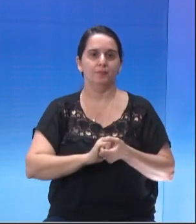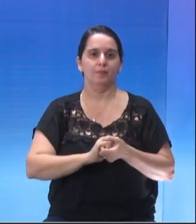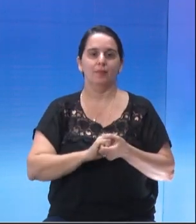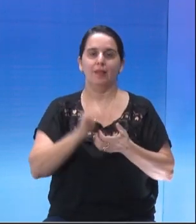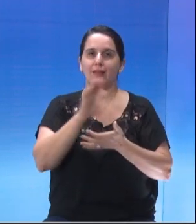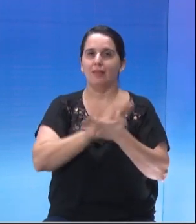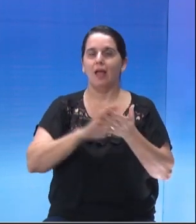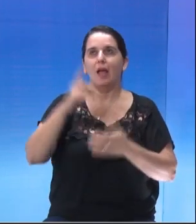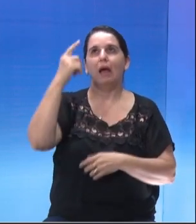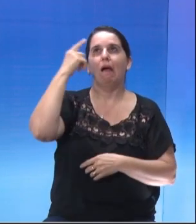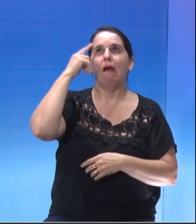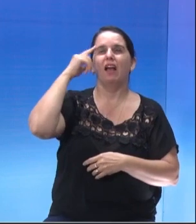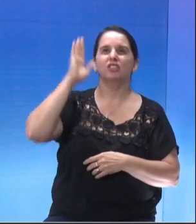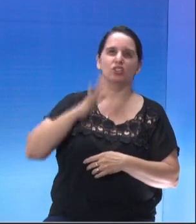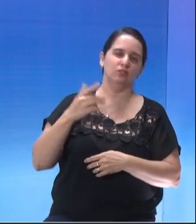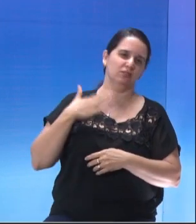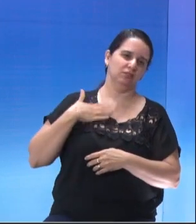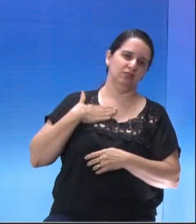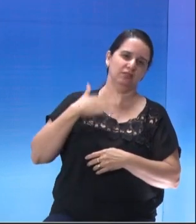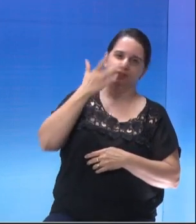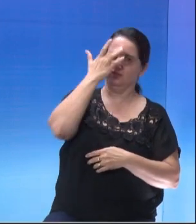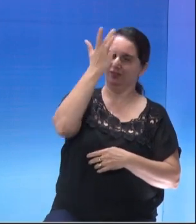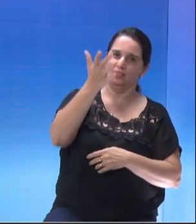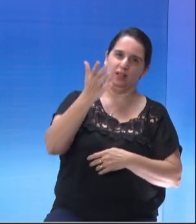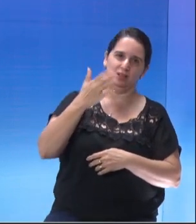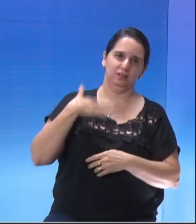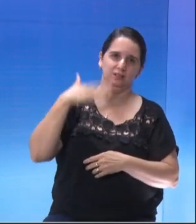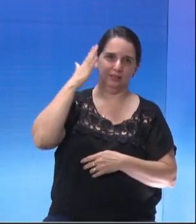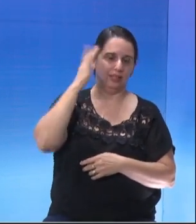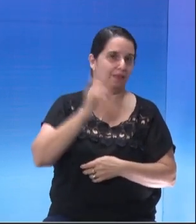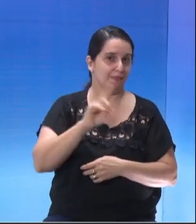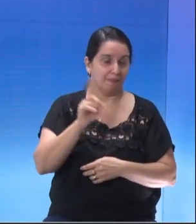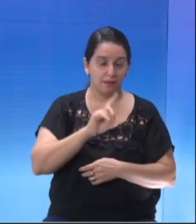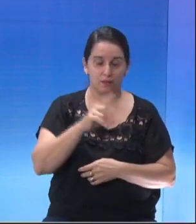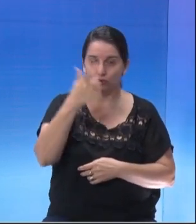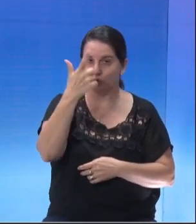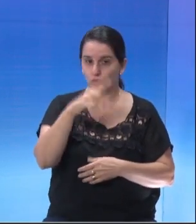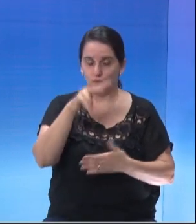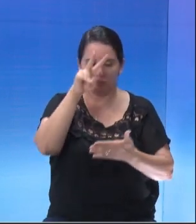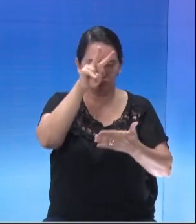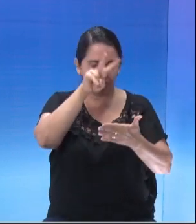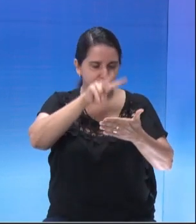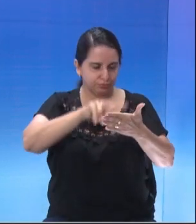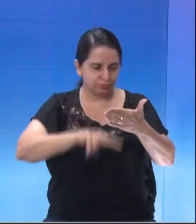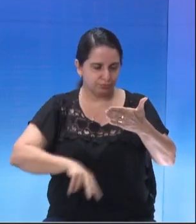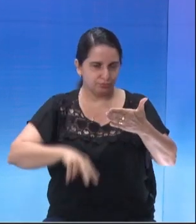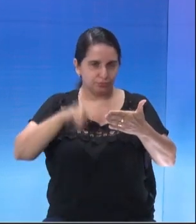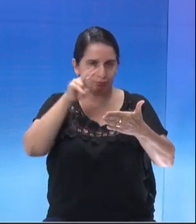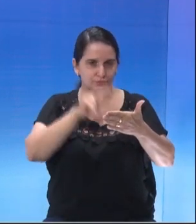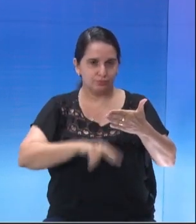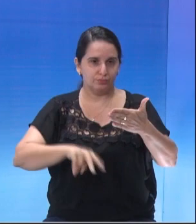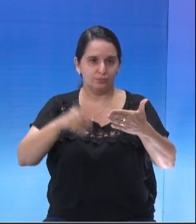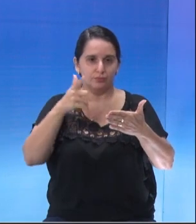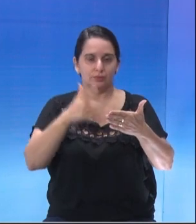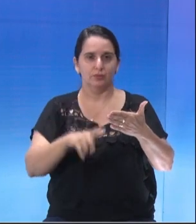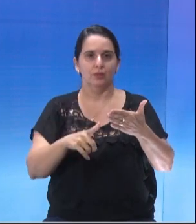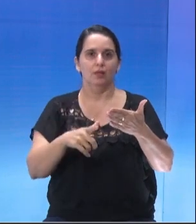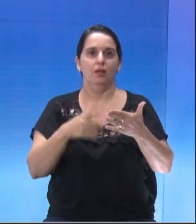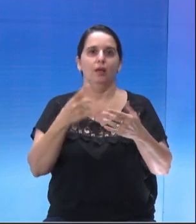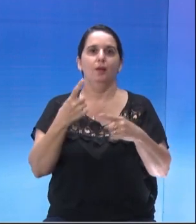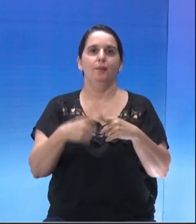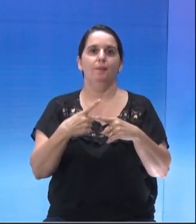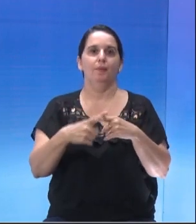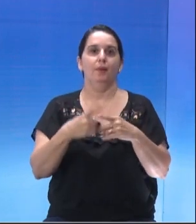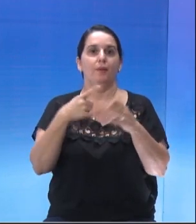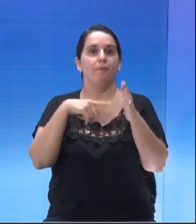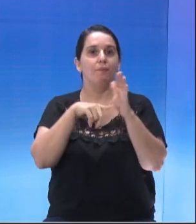nada de pensar, isso aí eu já sei. Não, gente, vão para o texto, porque o comando é que diz qual a resposta